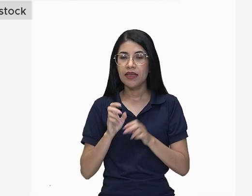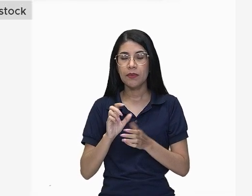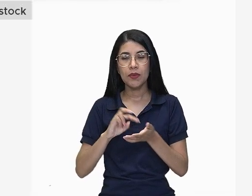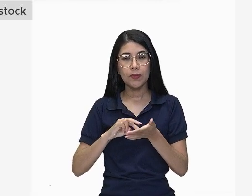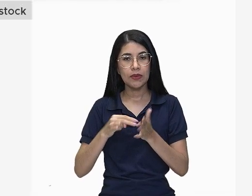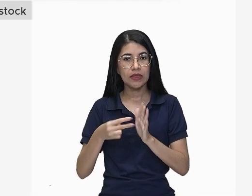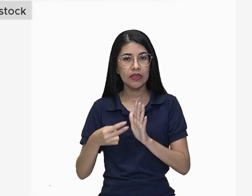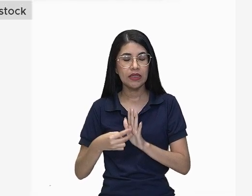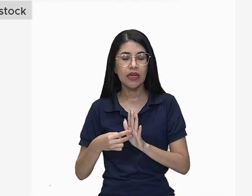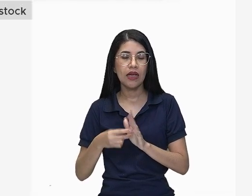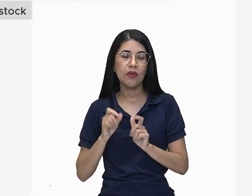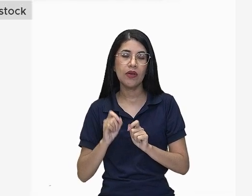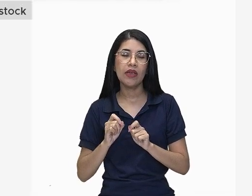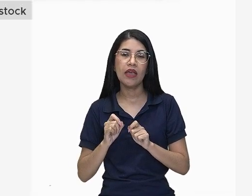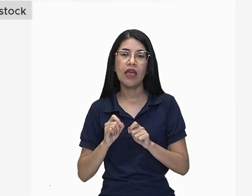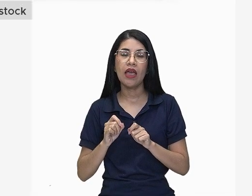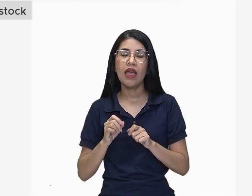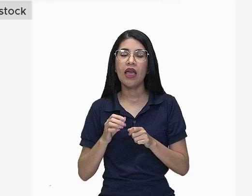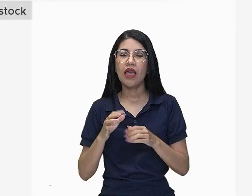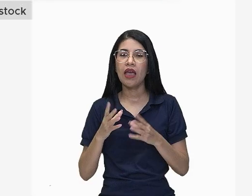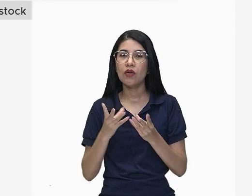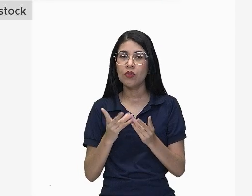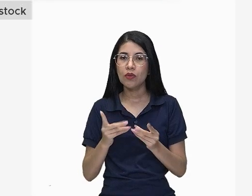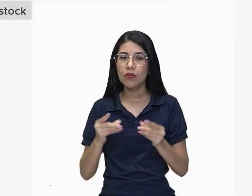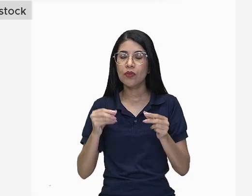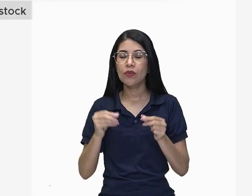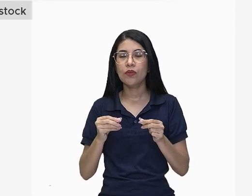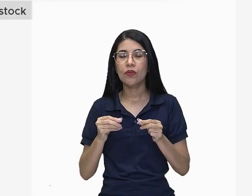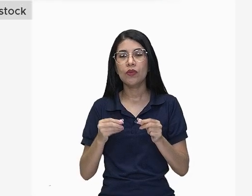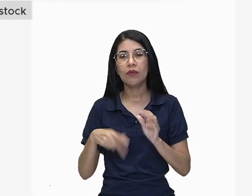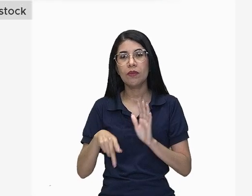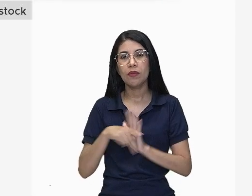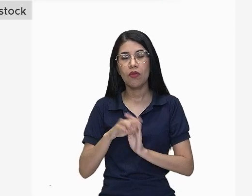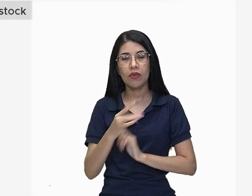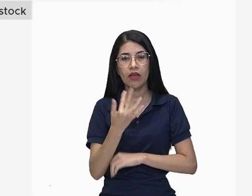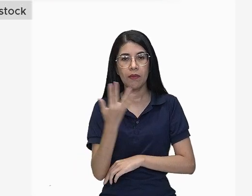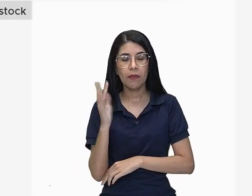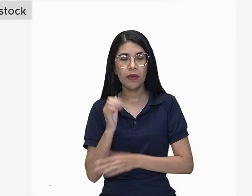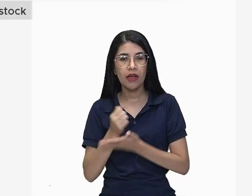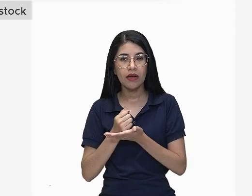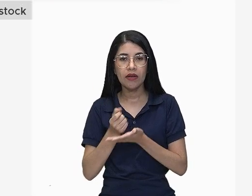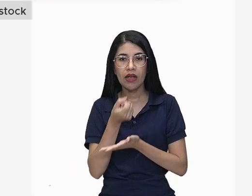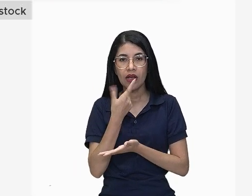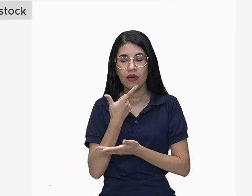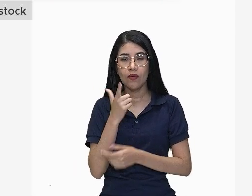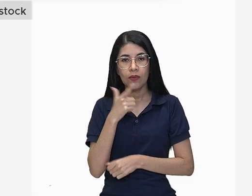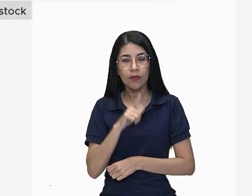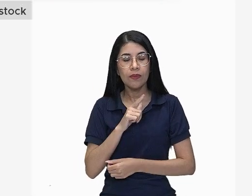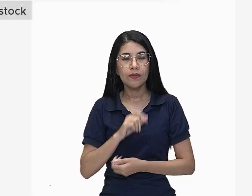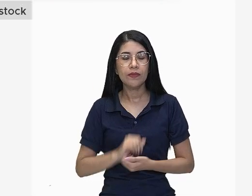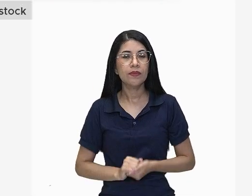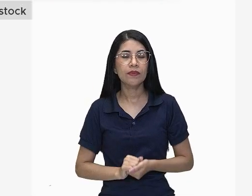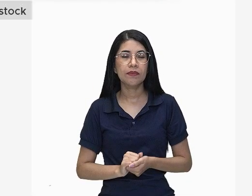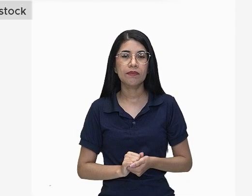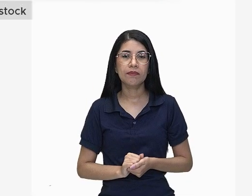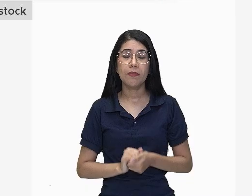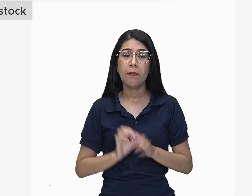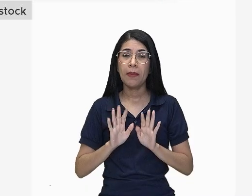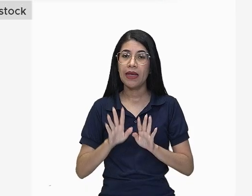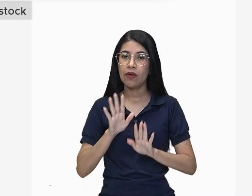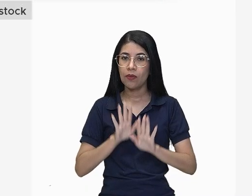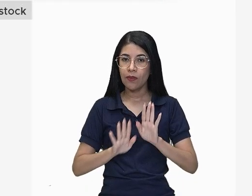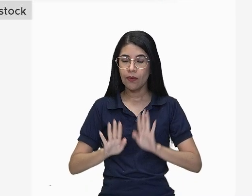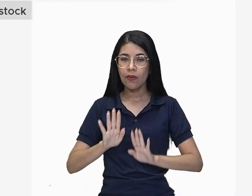é a cura ou tratamento que vem ali das plantas, tá certo? Então, tomem muito cuidado,